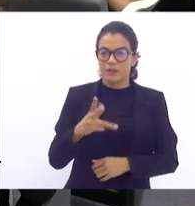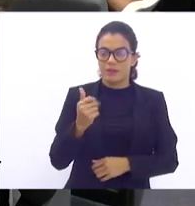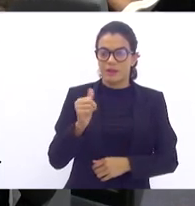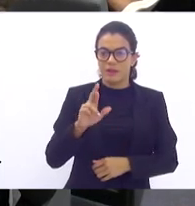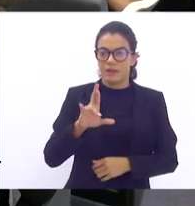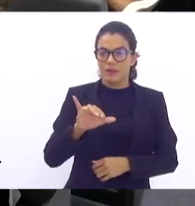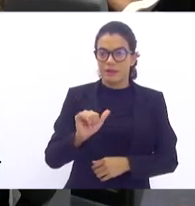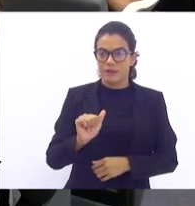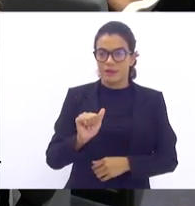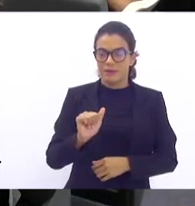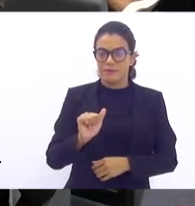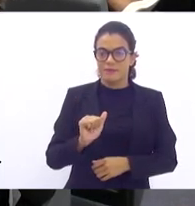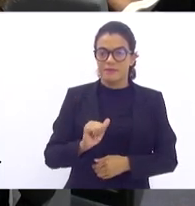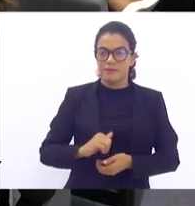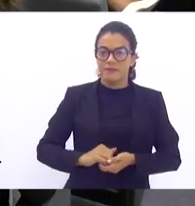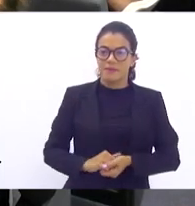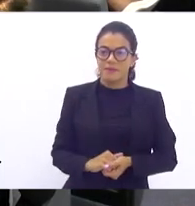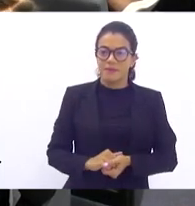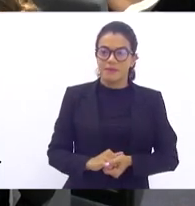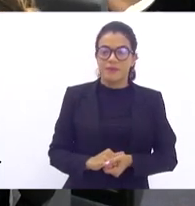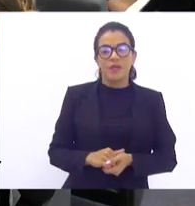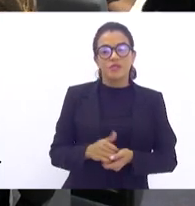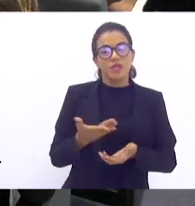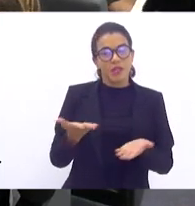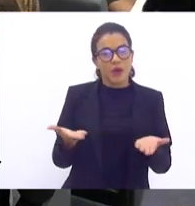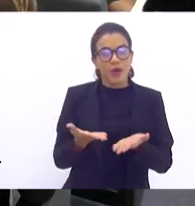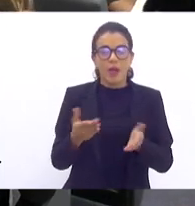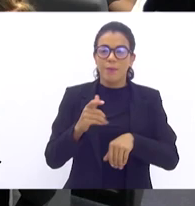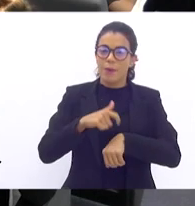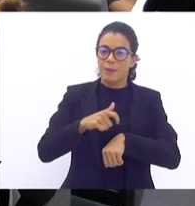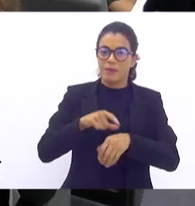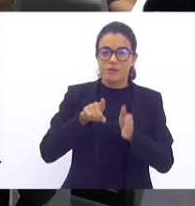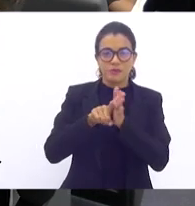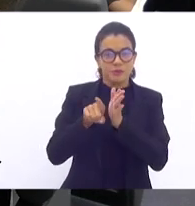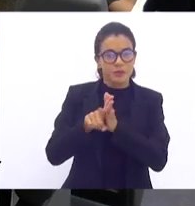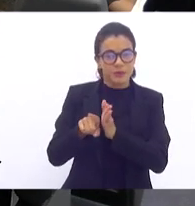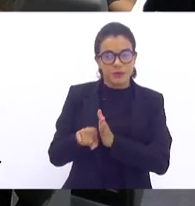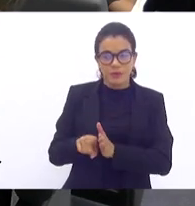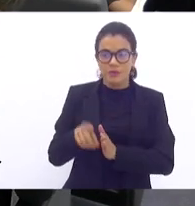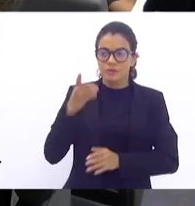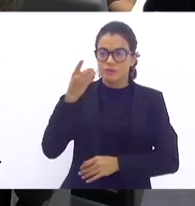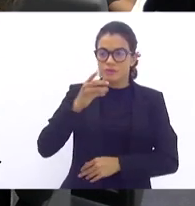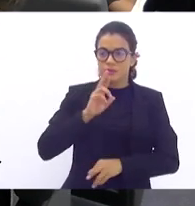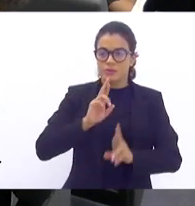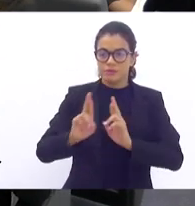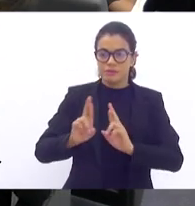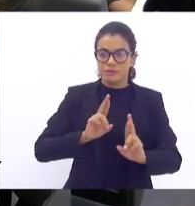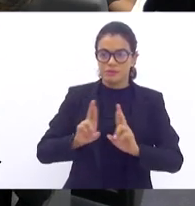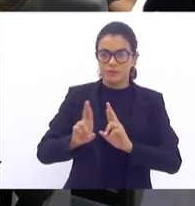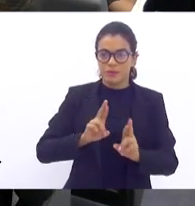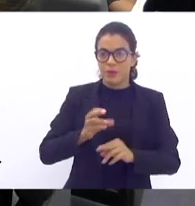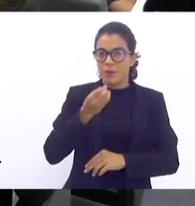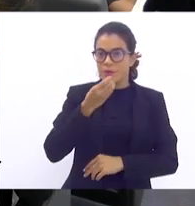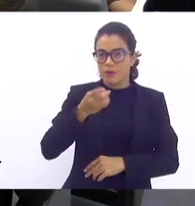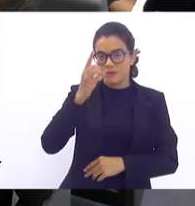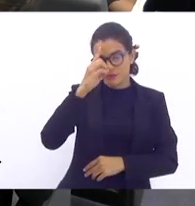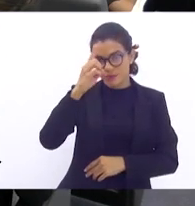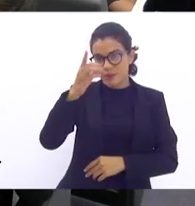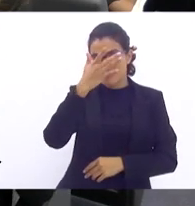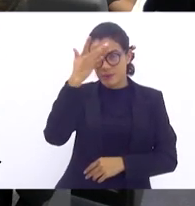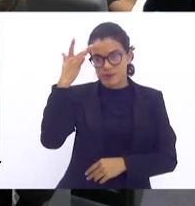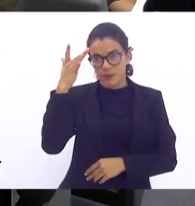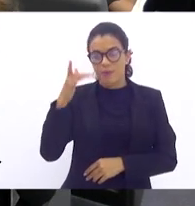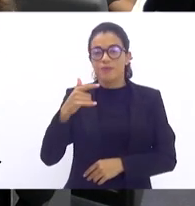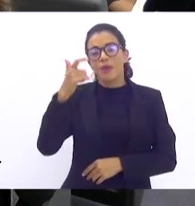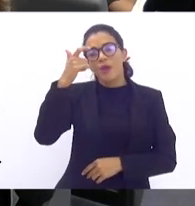tiver mais alguém por favor vai se inscrevendo que a gente vai fazer as perguntas e deputado responde Bom dia pessoal eu